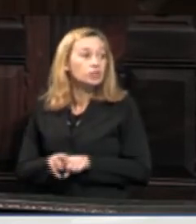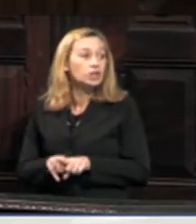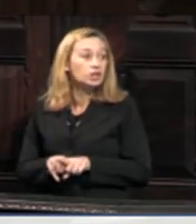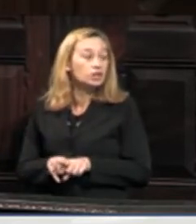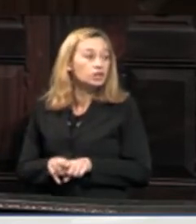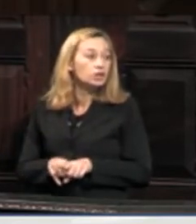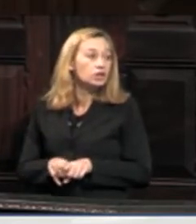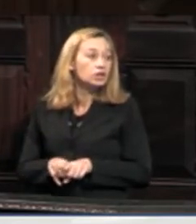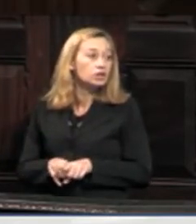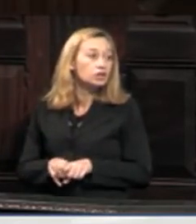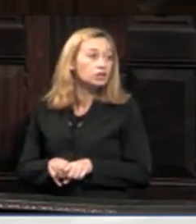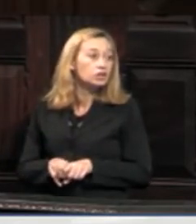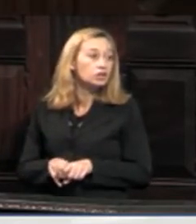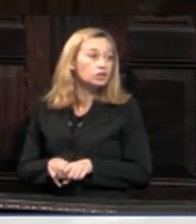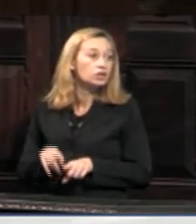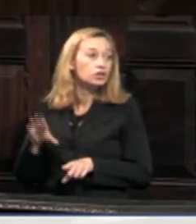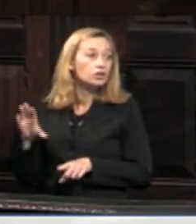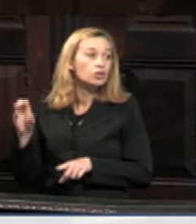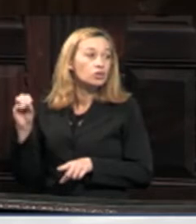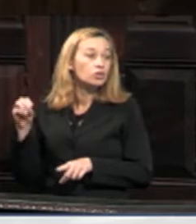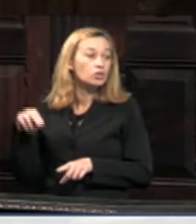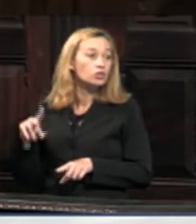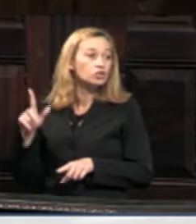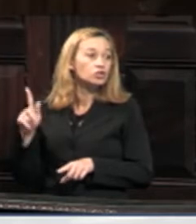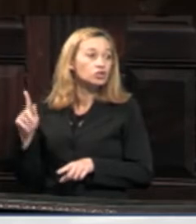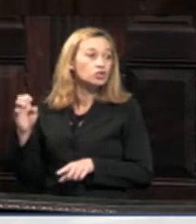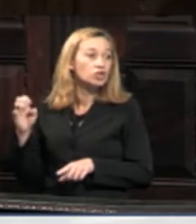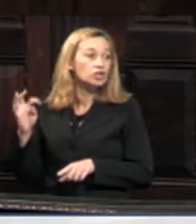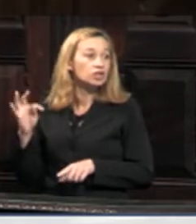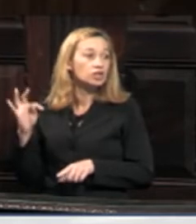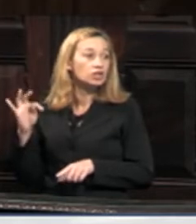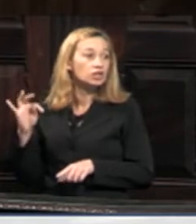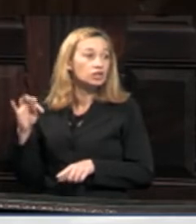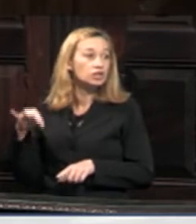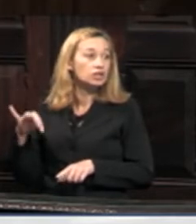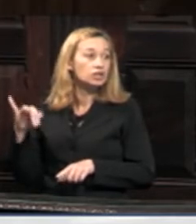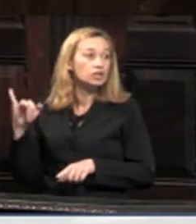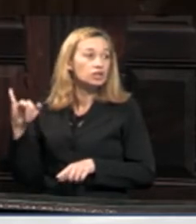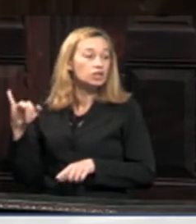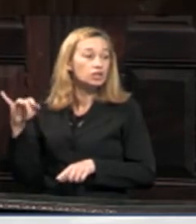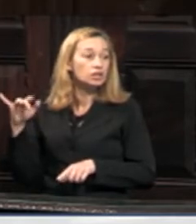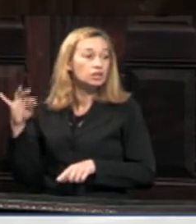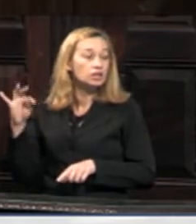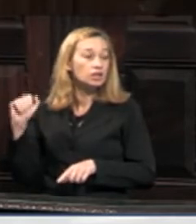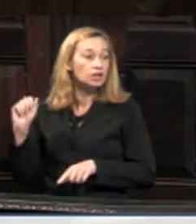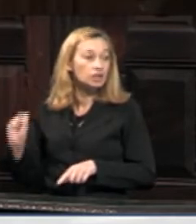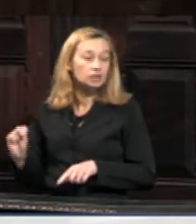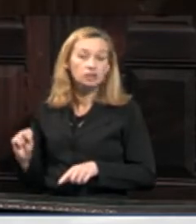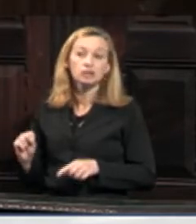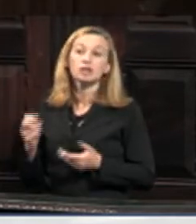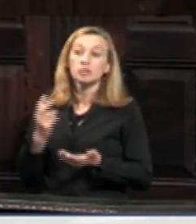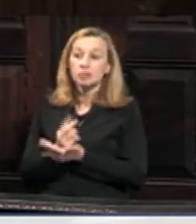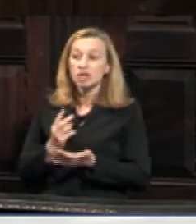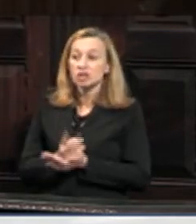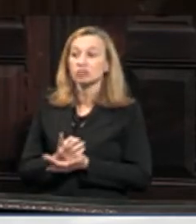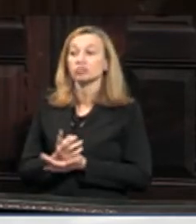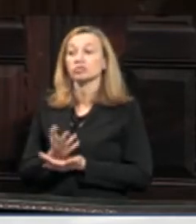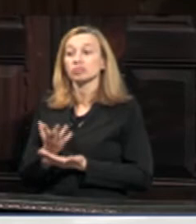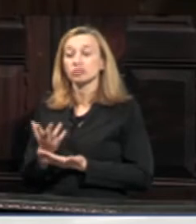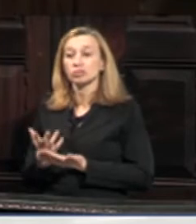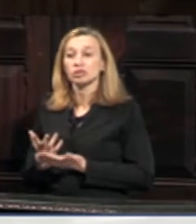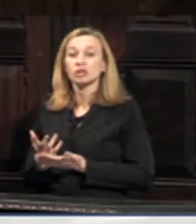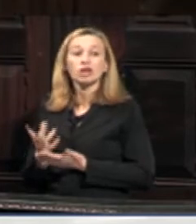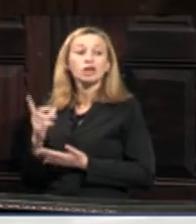operações congêneres. Mesmo assim, a democracia